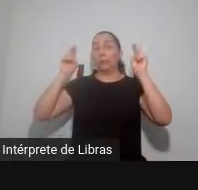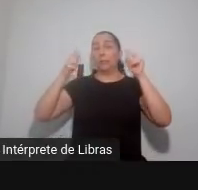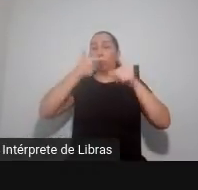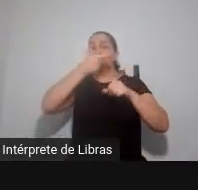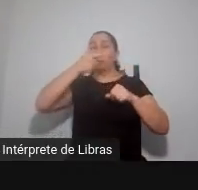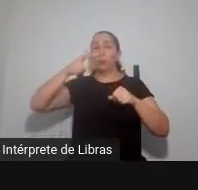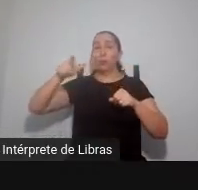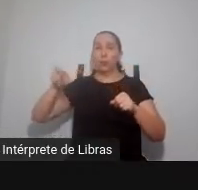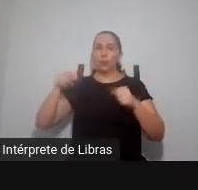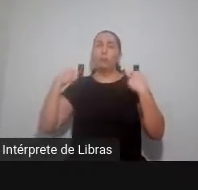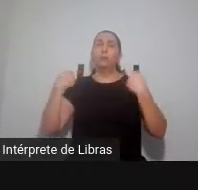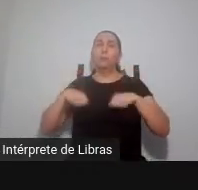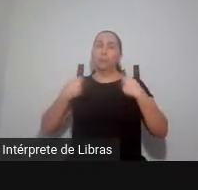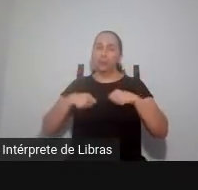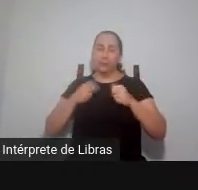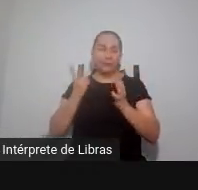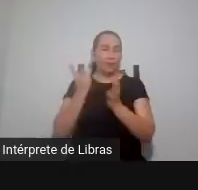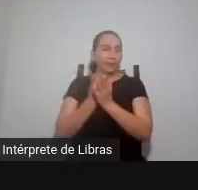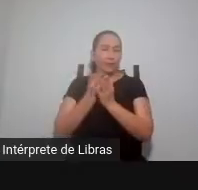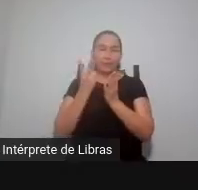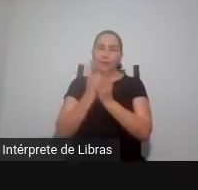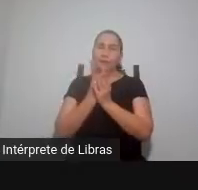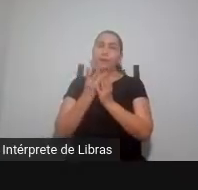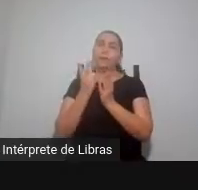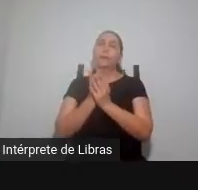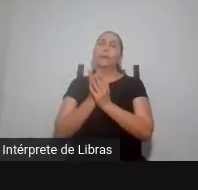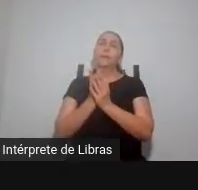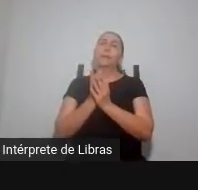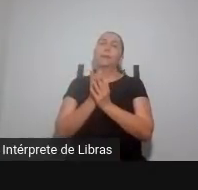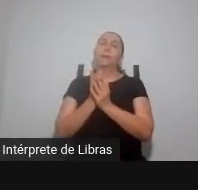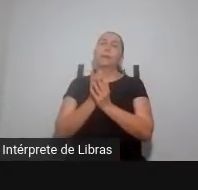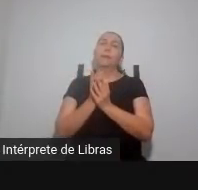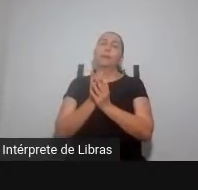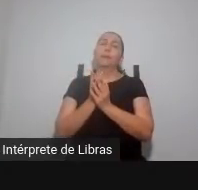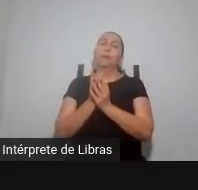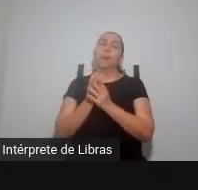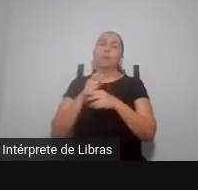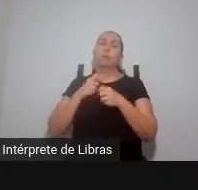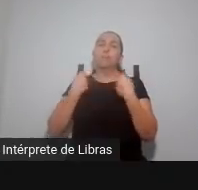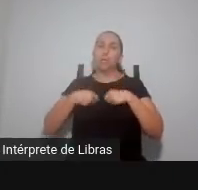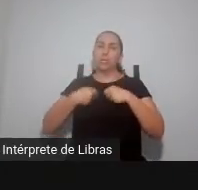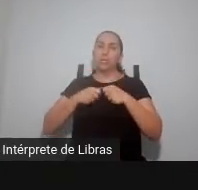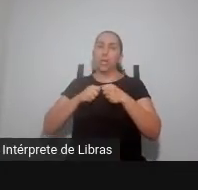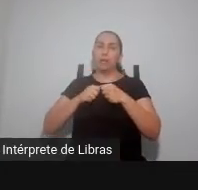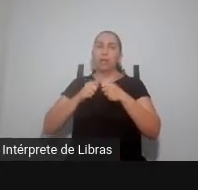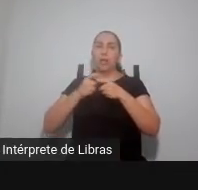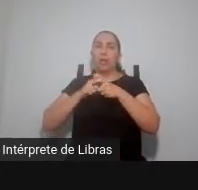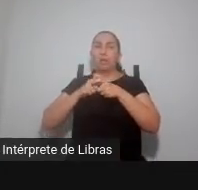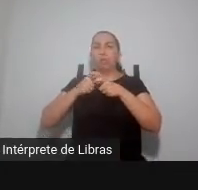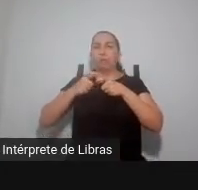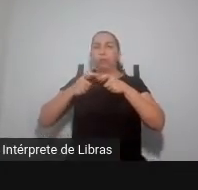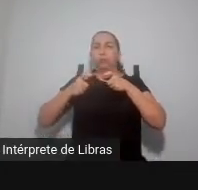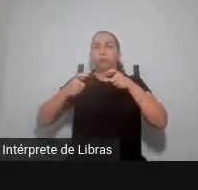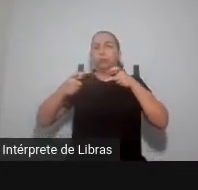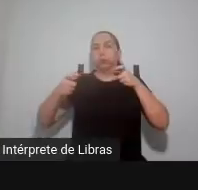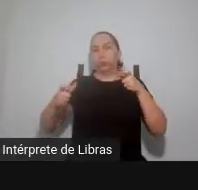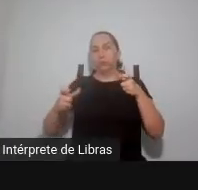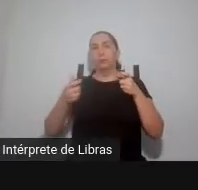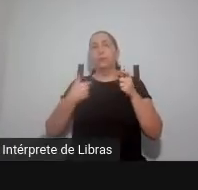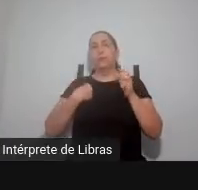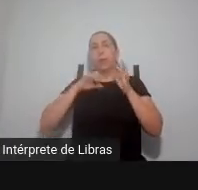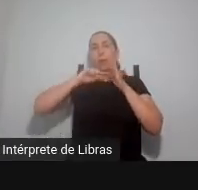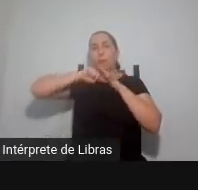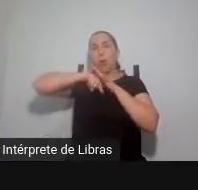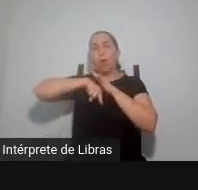a mesma riqueza e talvez com uma amplitude maior. Porque a leitura e a escrita, ela está